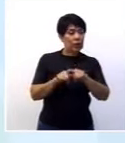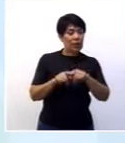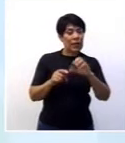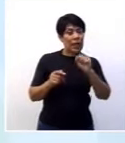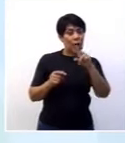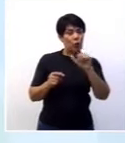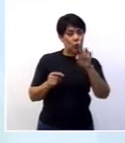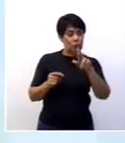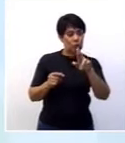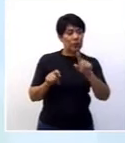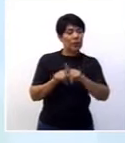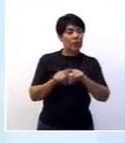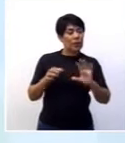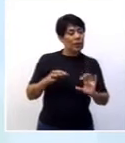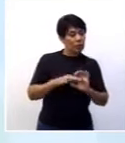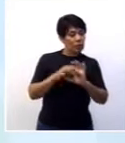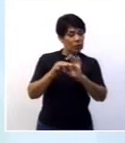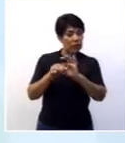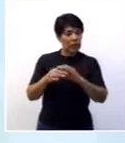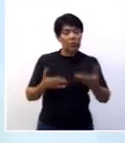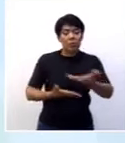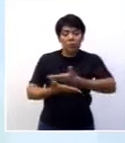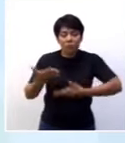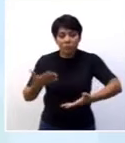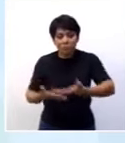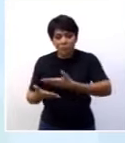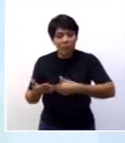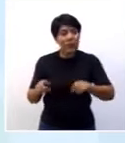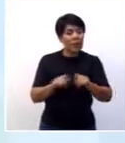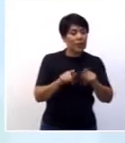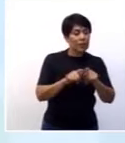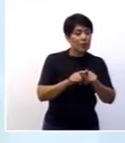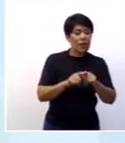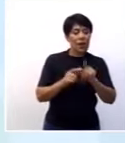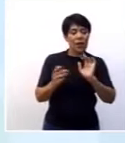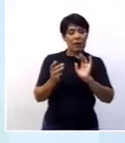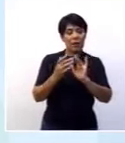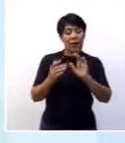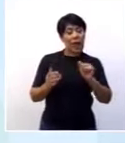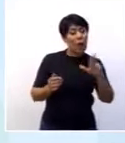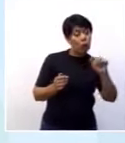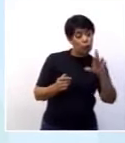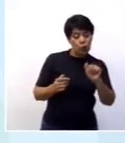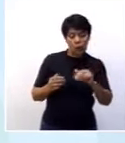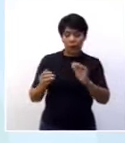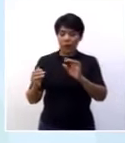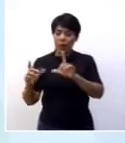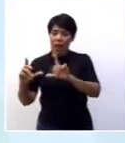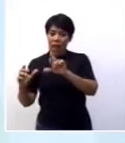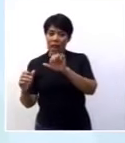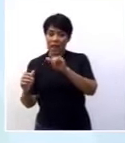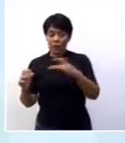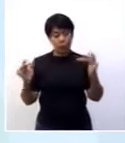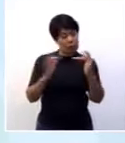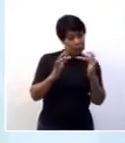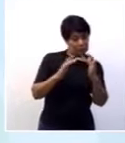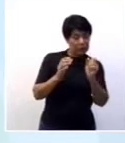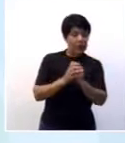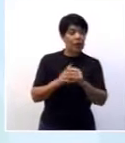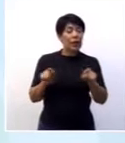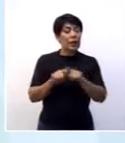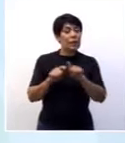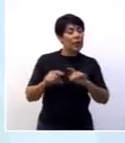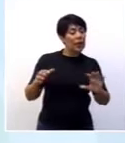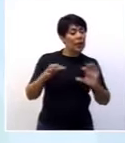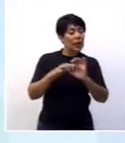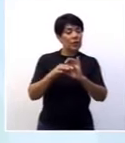contexto, o ambiente de interação do eu lírico, o ambiente de interação entre autor e leitor e a associação feita com os textos